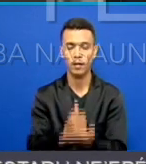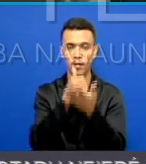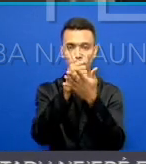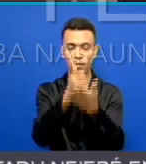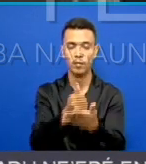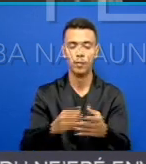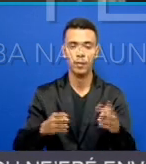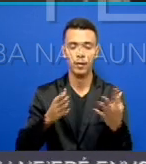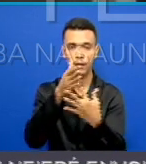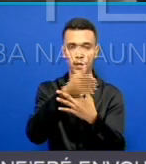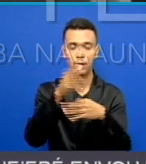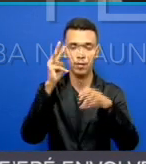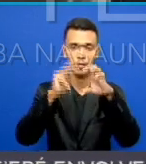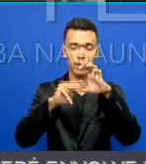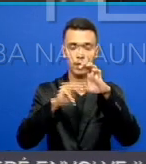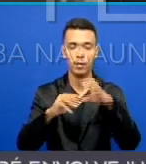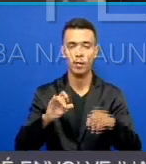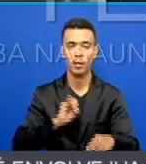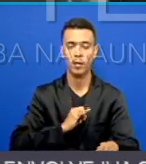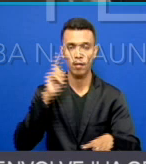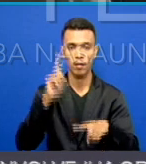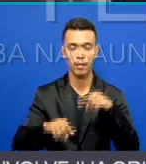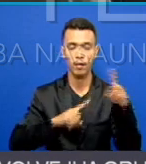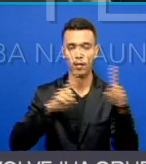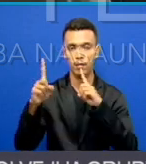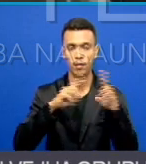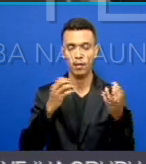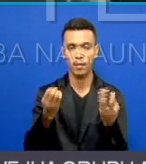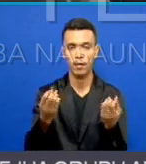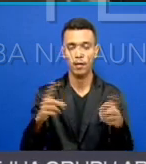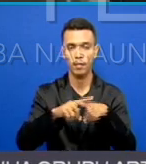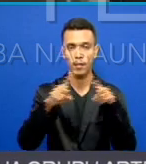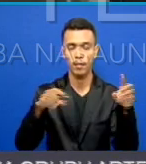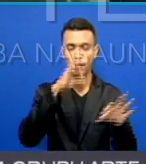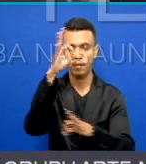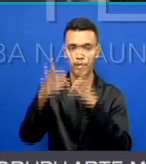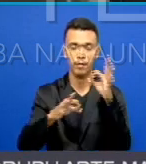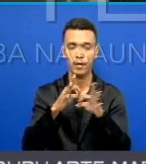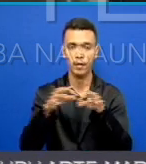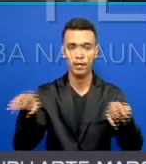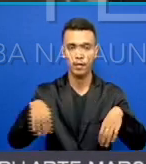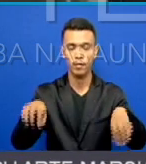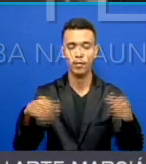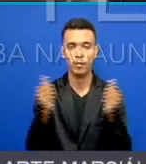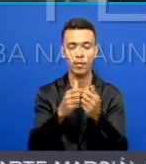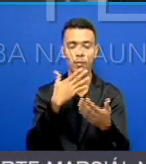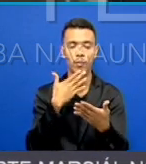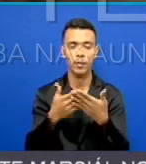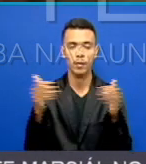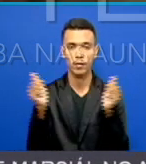prezi en mercado sirene. Tamai hau lakoi kule barang. Aku espera katak servis ini terbuat serbela halodiak ko ekipemen sedan